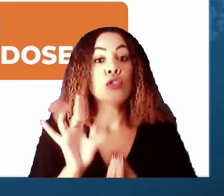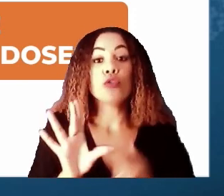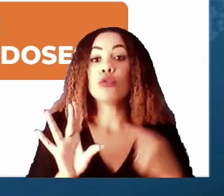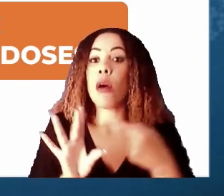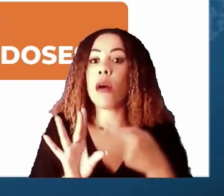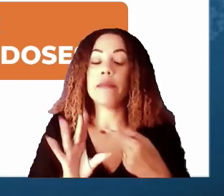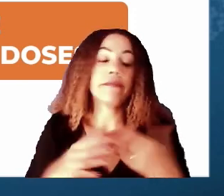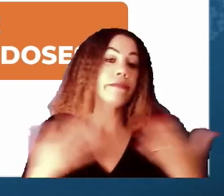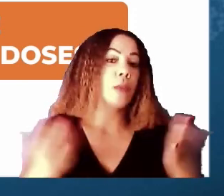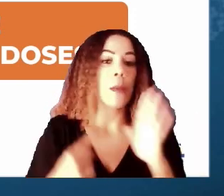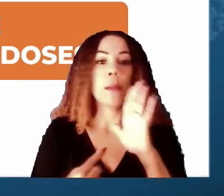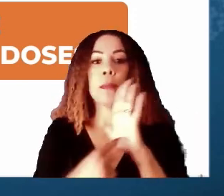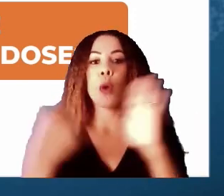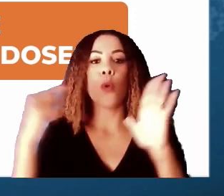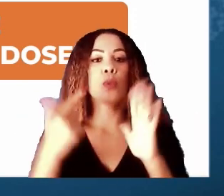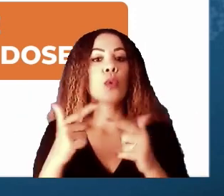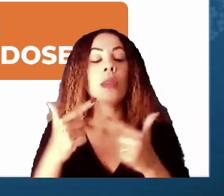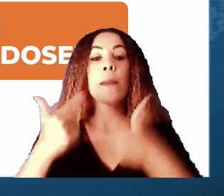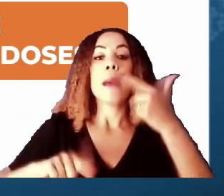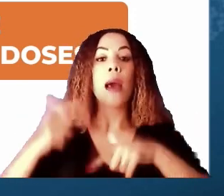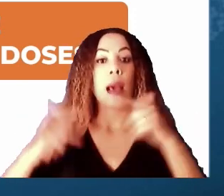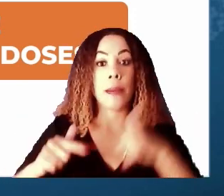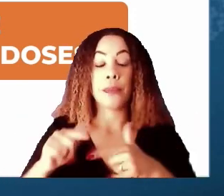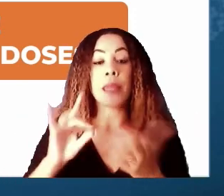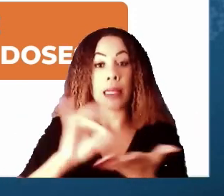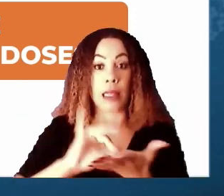Inclusive, eles iriam oferecer